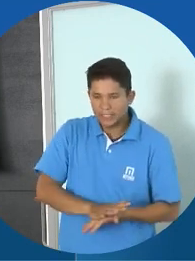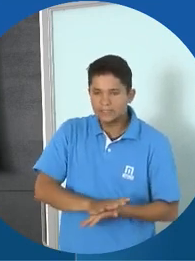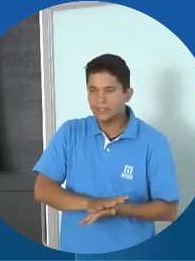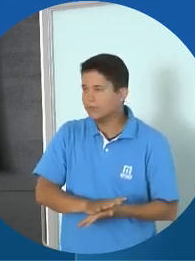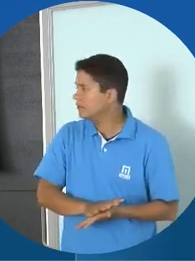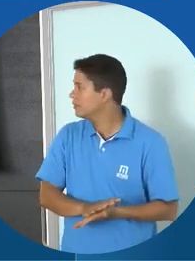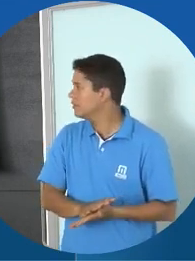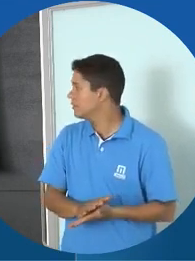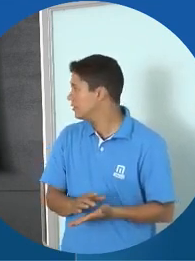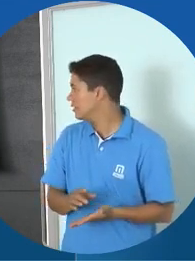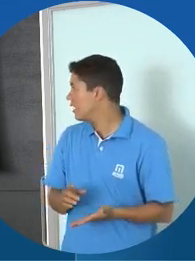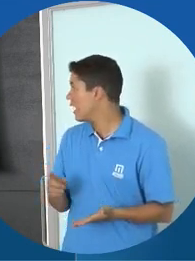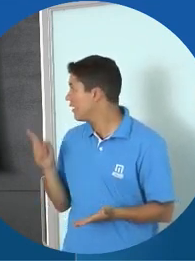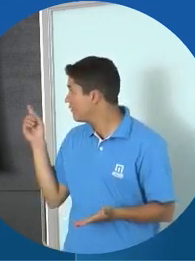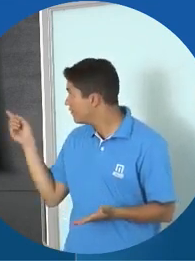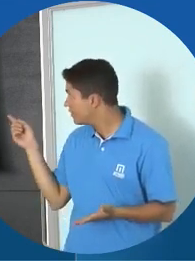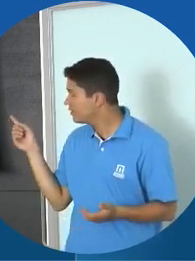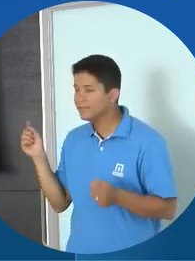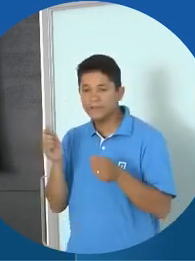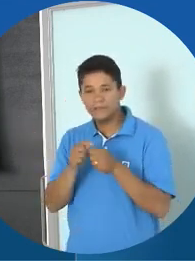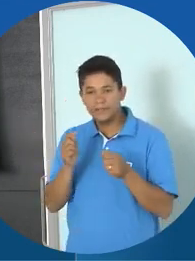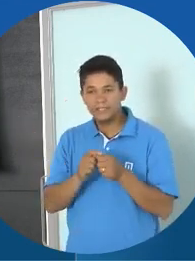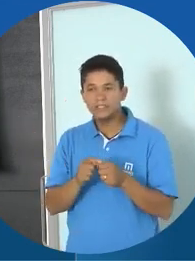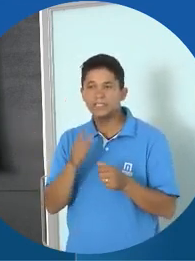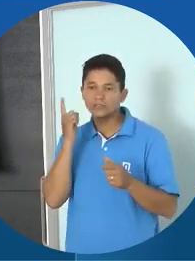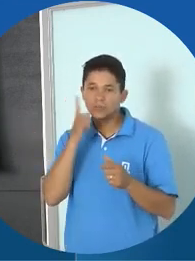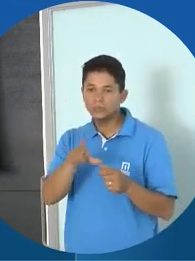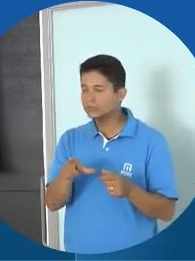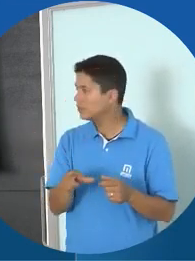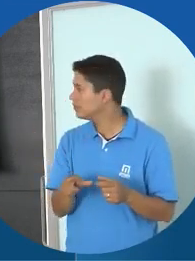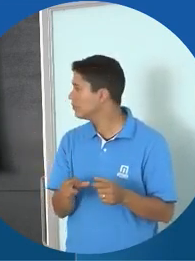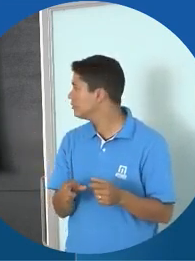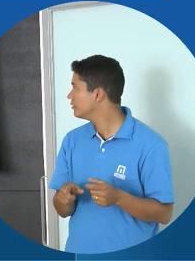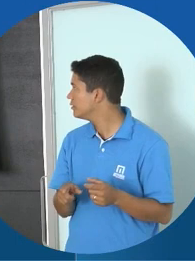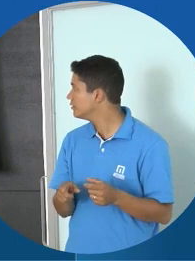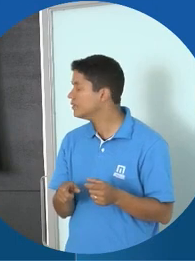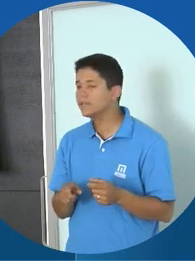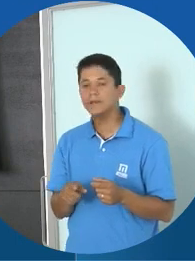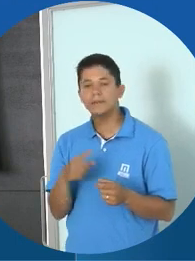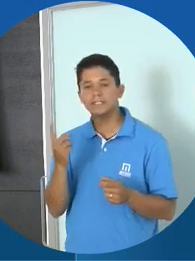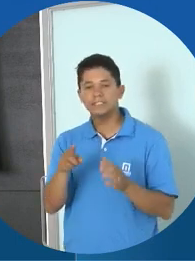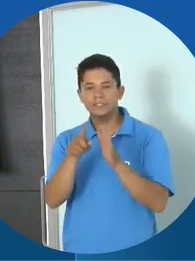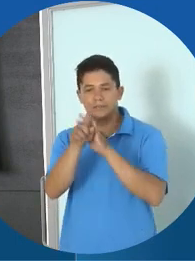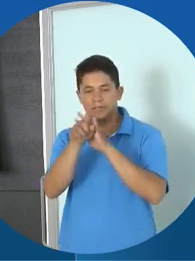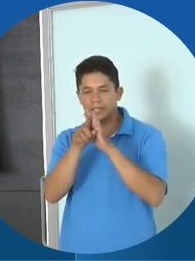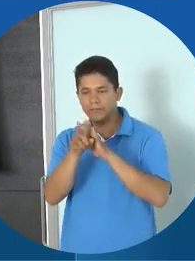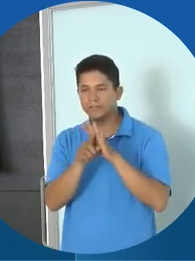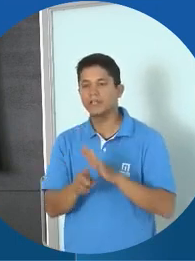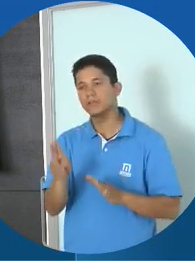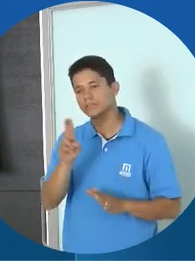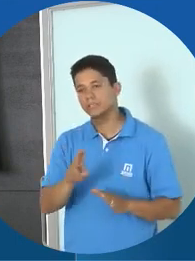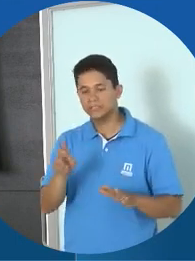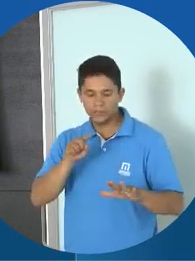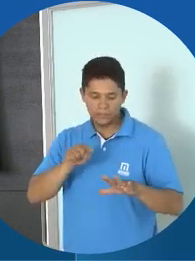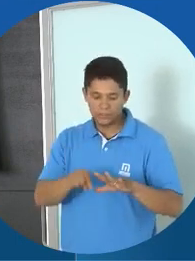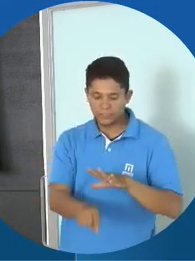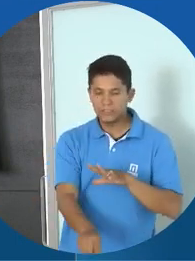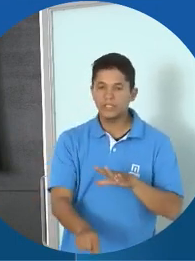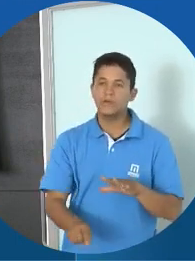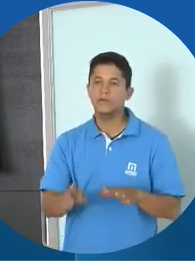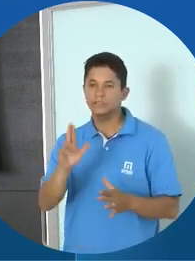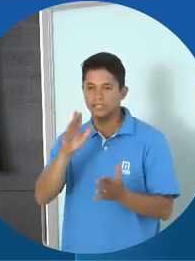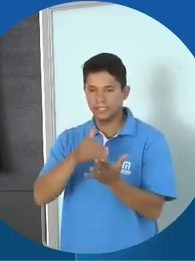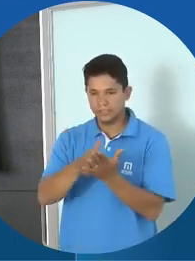atendendo. Então, veio a solução para a gente verificar essa utilização de injeção de resinas